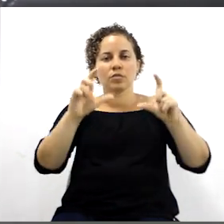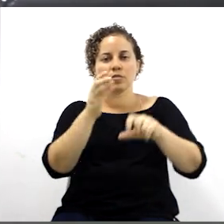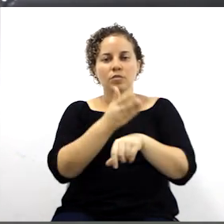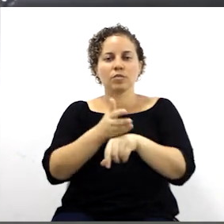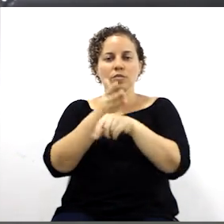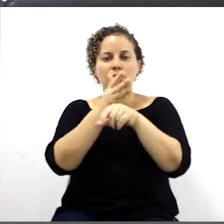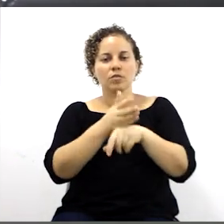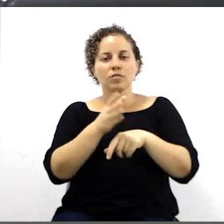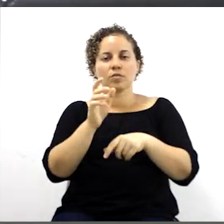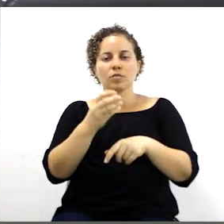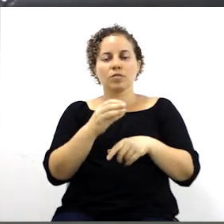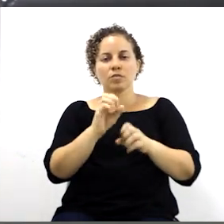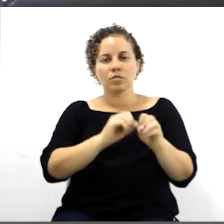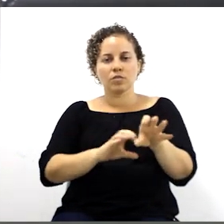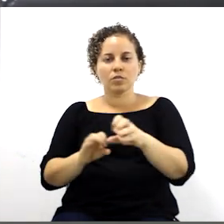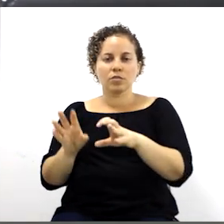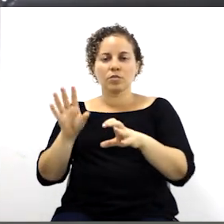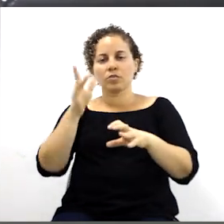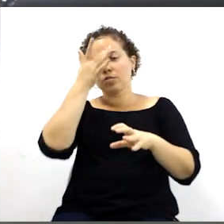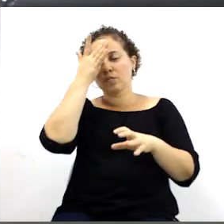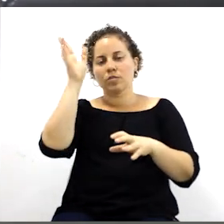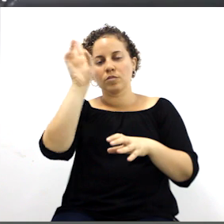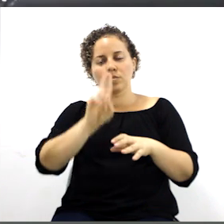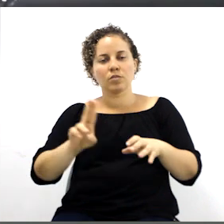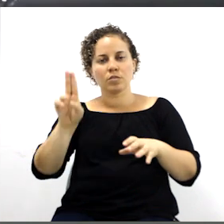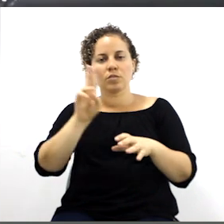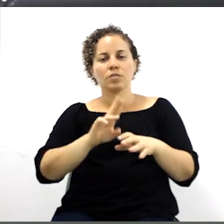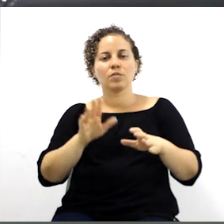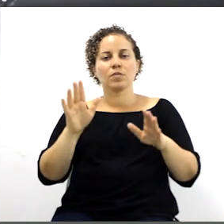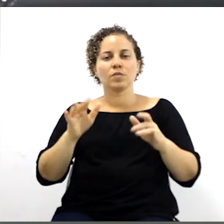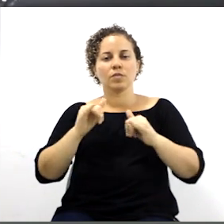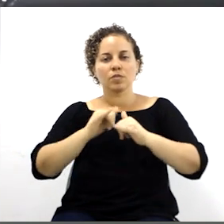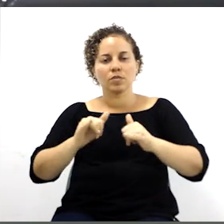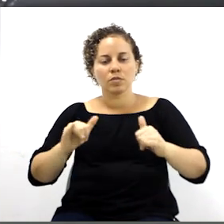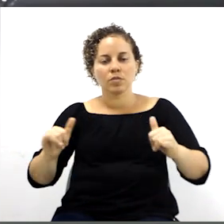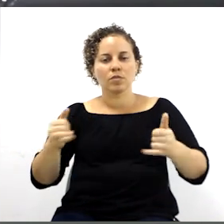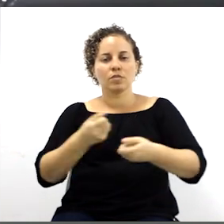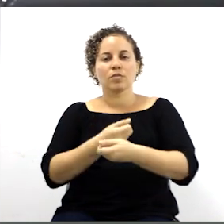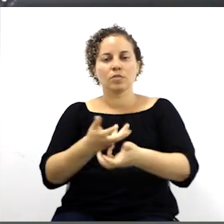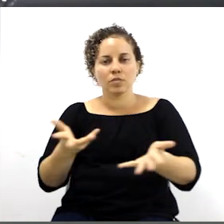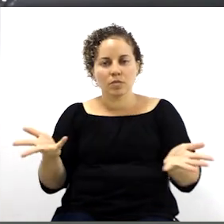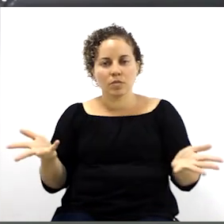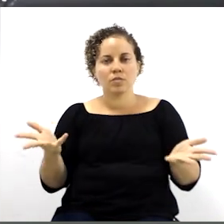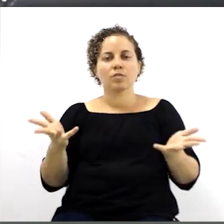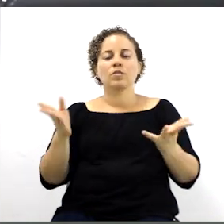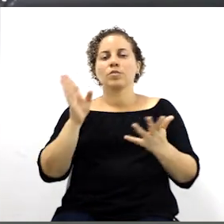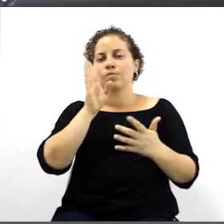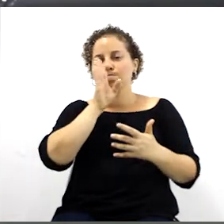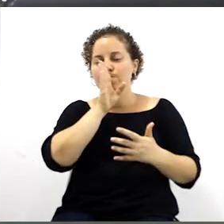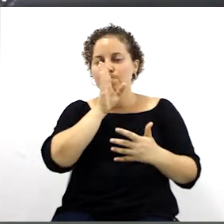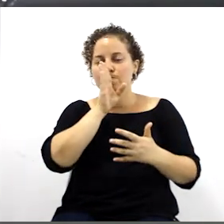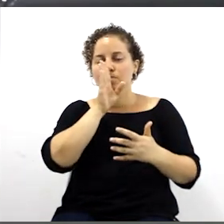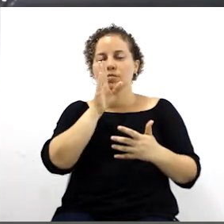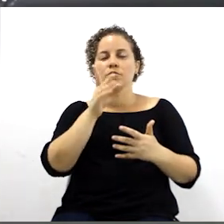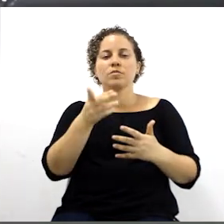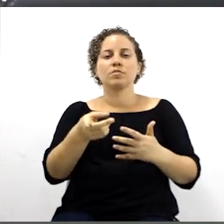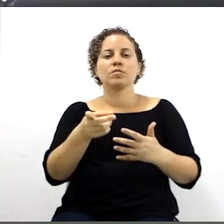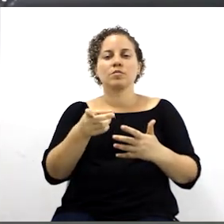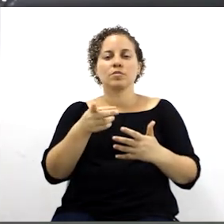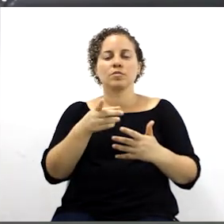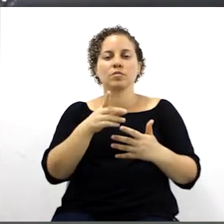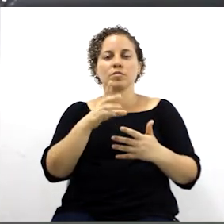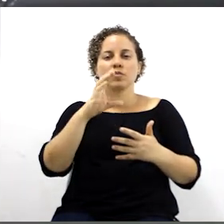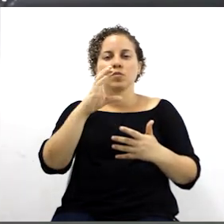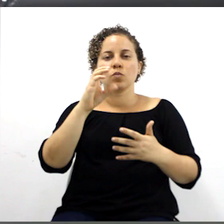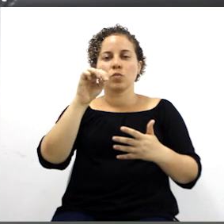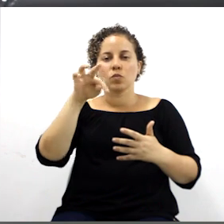usuários. Tem um vídeo interessante sobre a campanha do silêncio, enfim, tem uns sites sobre a questão da Hora do Conto. É